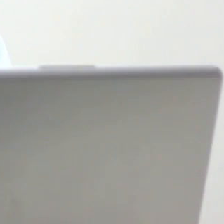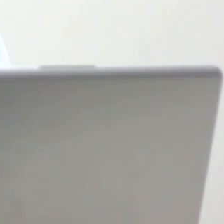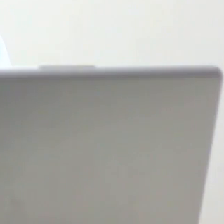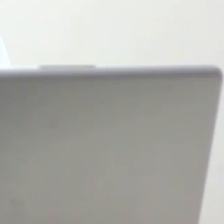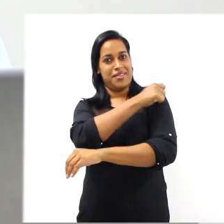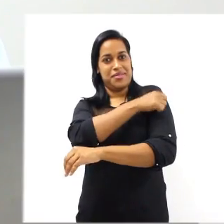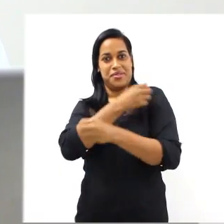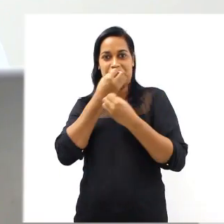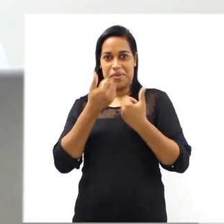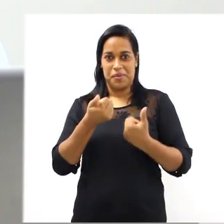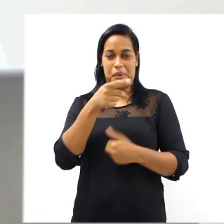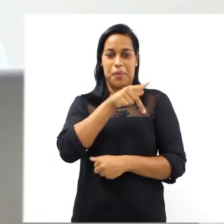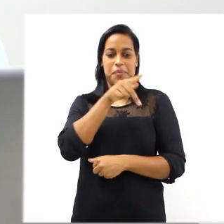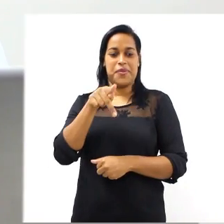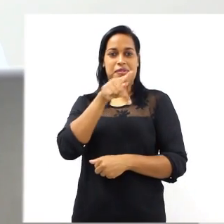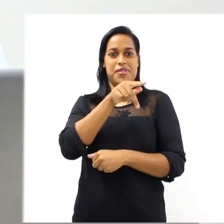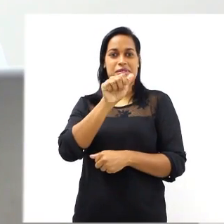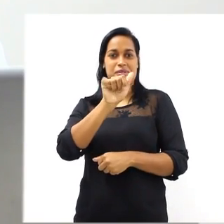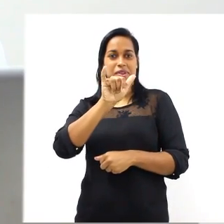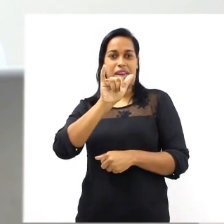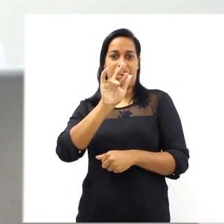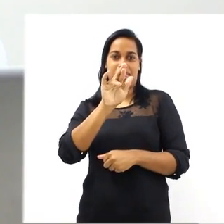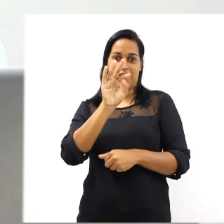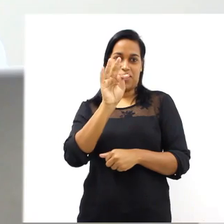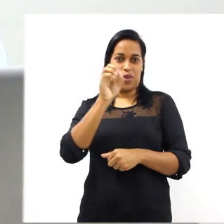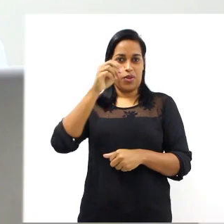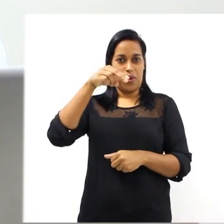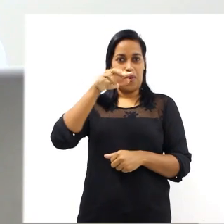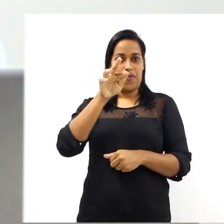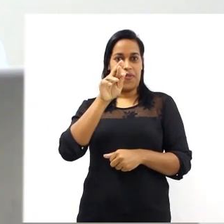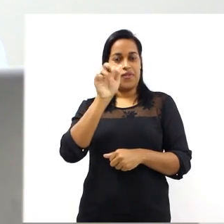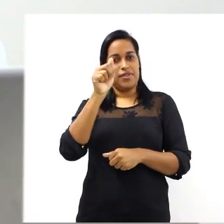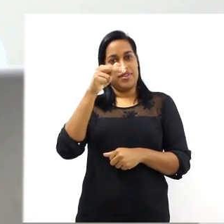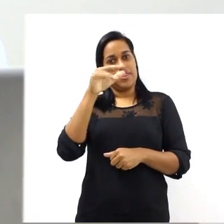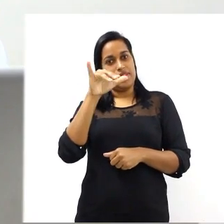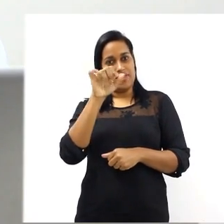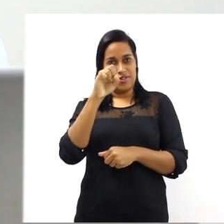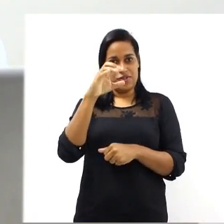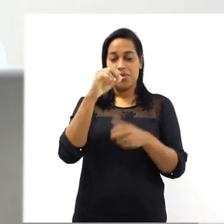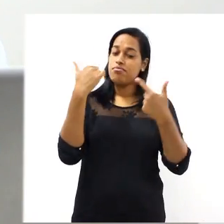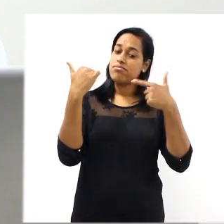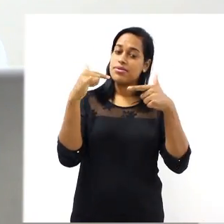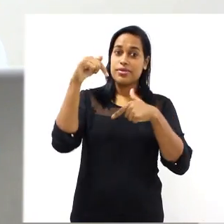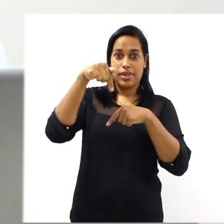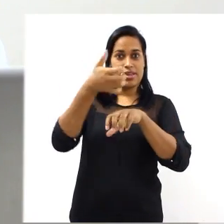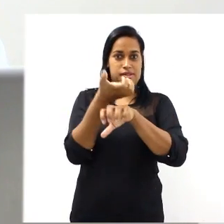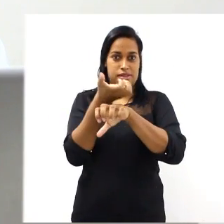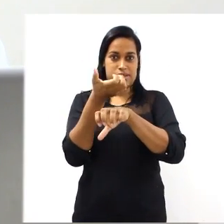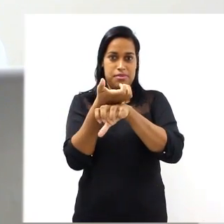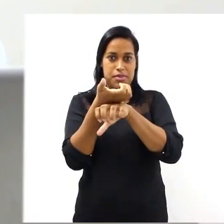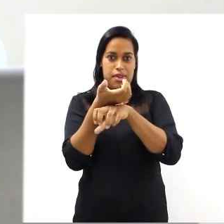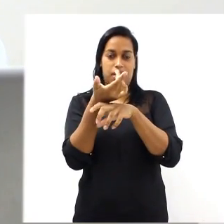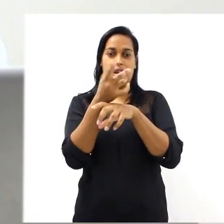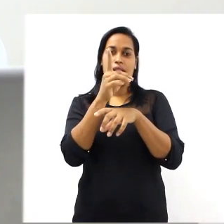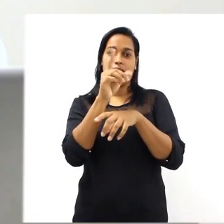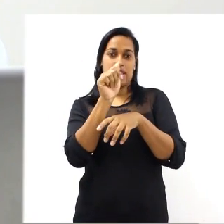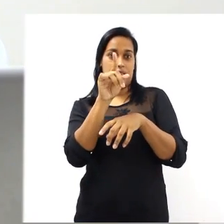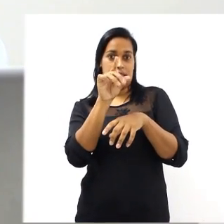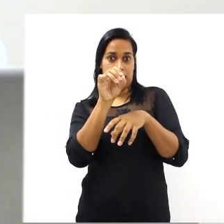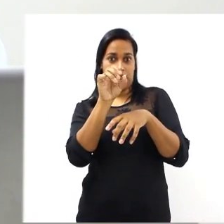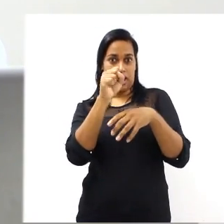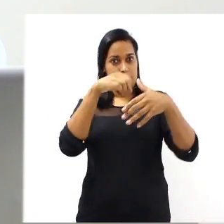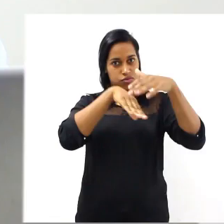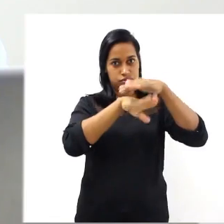Olá, alunos. Eu sou o professor Francisco Ayrton e irei trabalhar junto a vocês a disciplina de banco de dados no